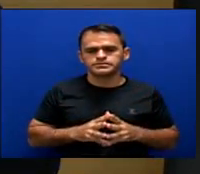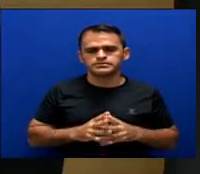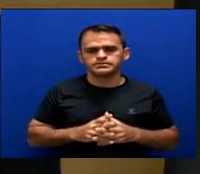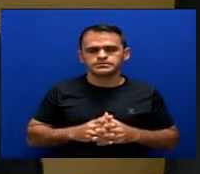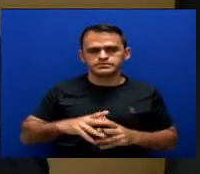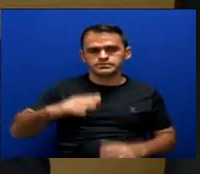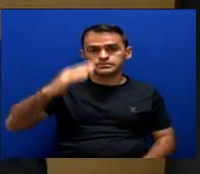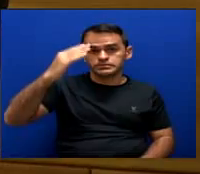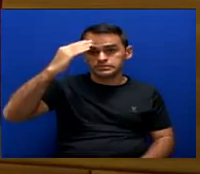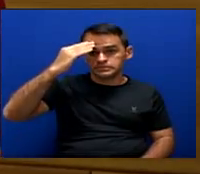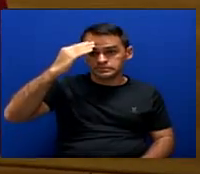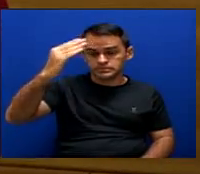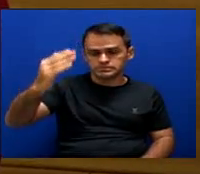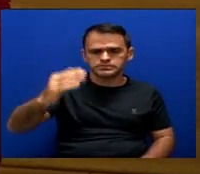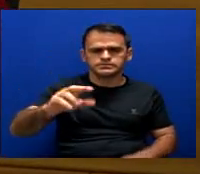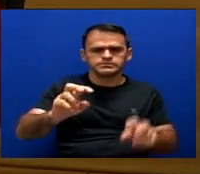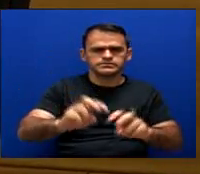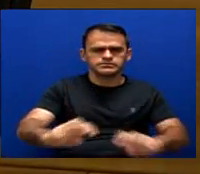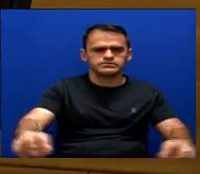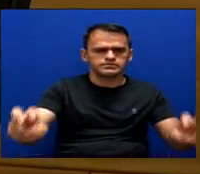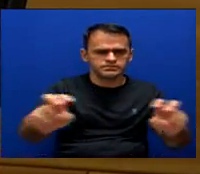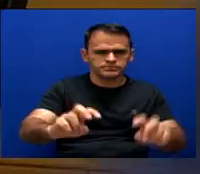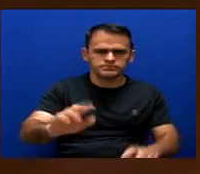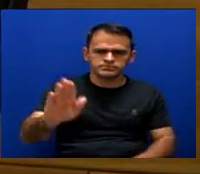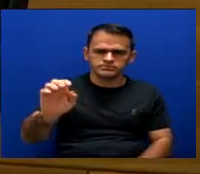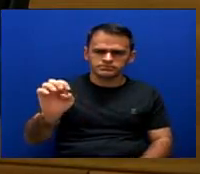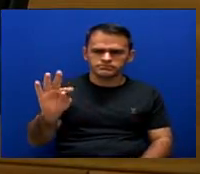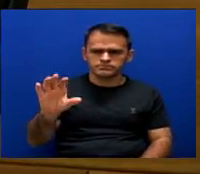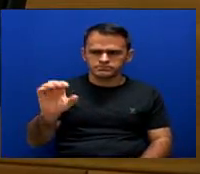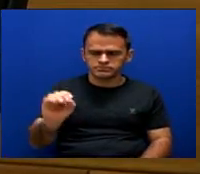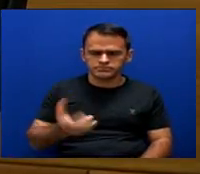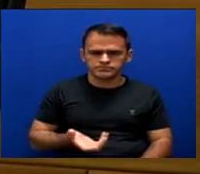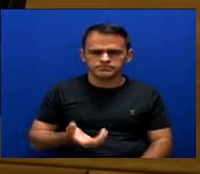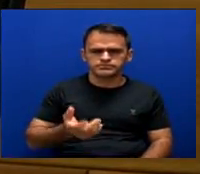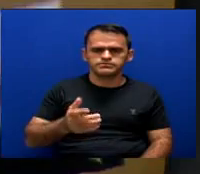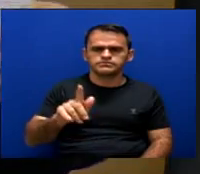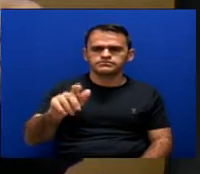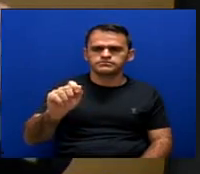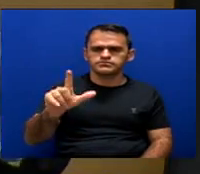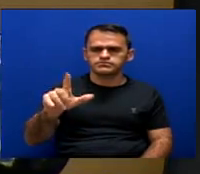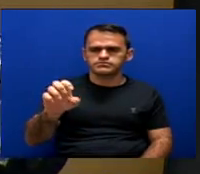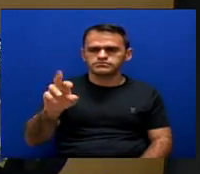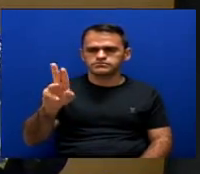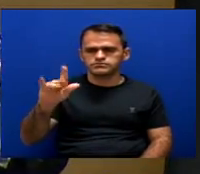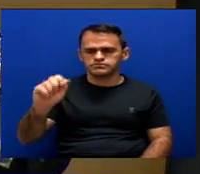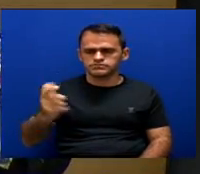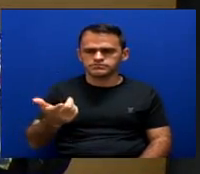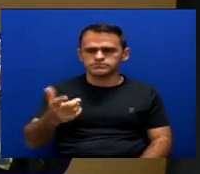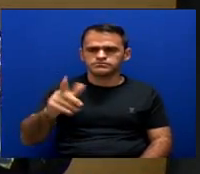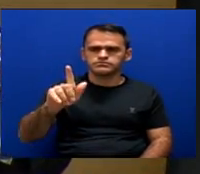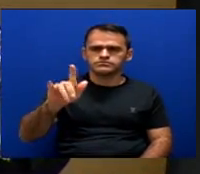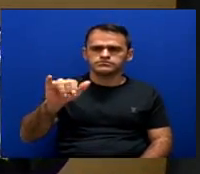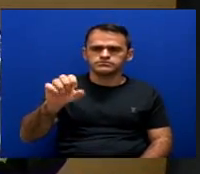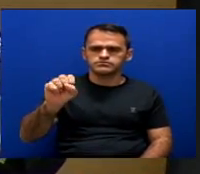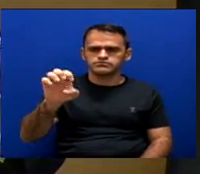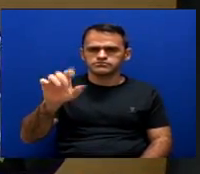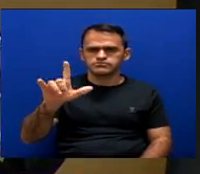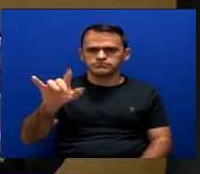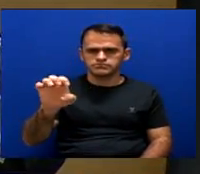agradeço a todos da mesa tem vida na pessoa do beto todos da galeria na pessoa da doutora gisele